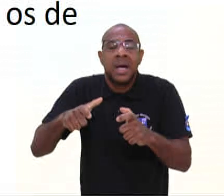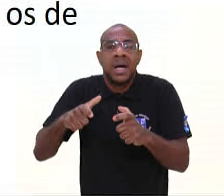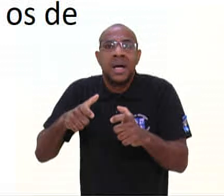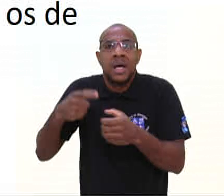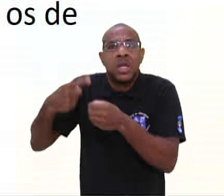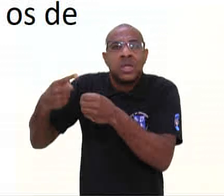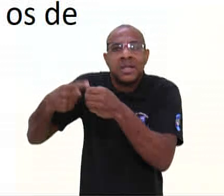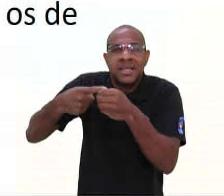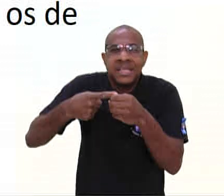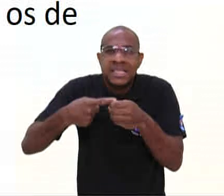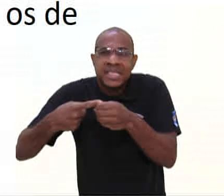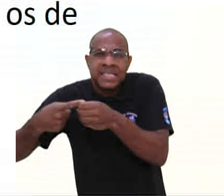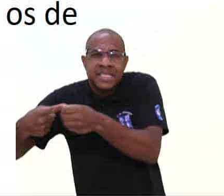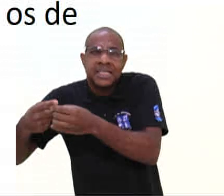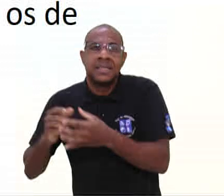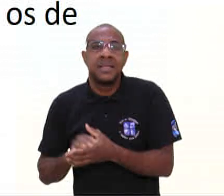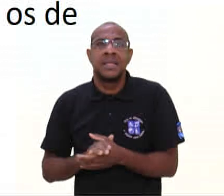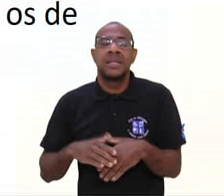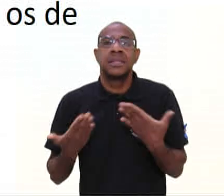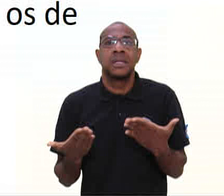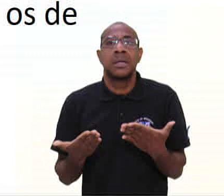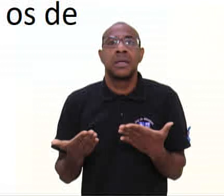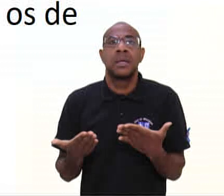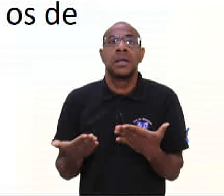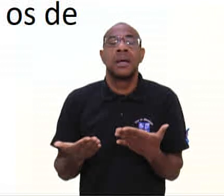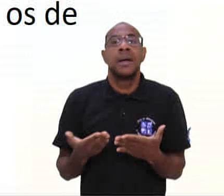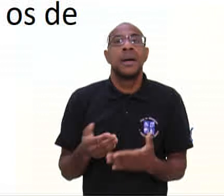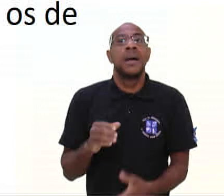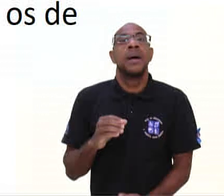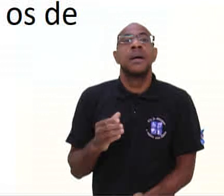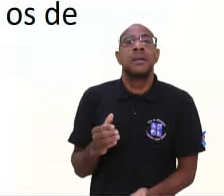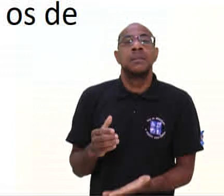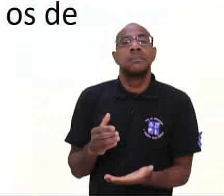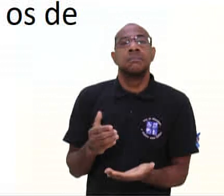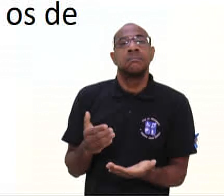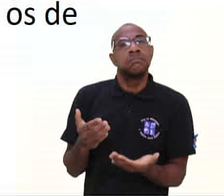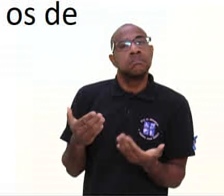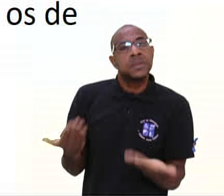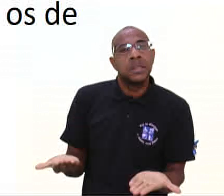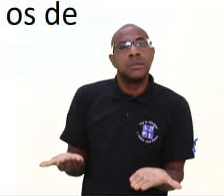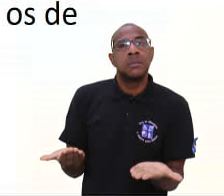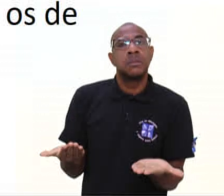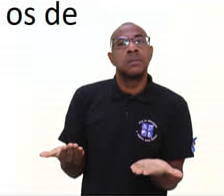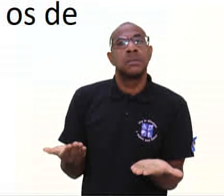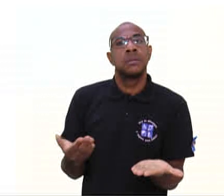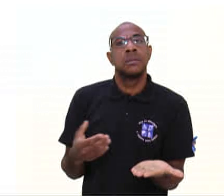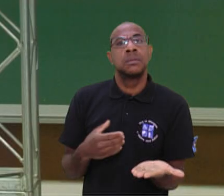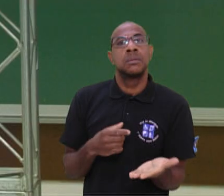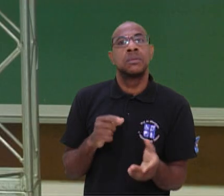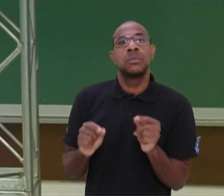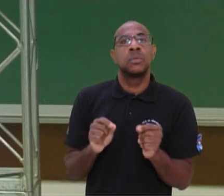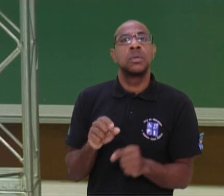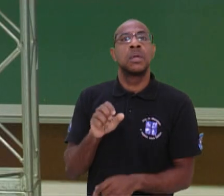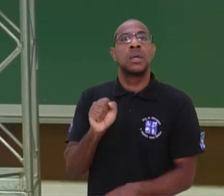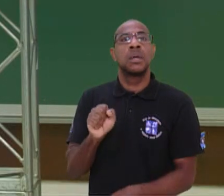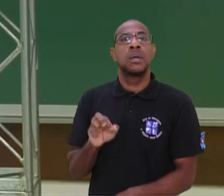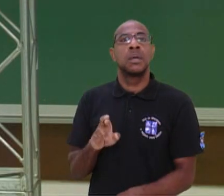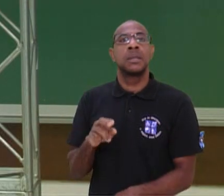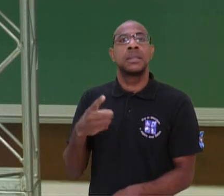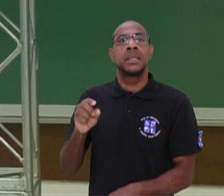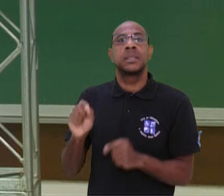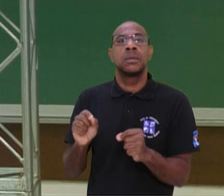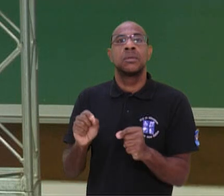Urucuia. Toleima, para os de Corinto e do Curvelo. Então, o aqui não é dito sertão?